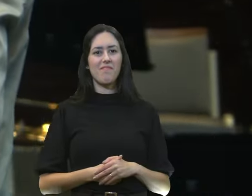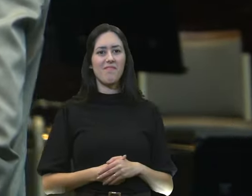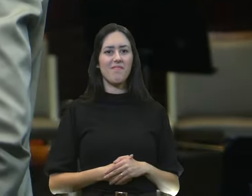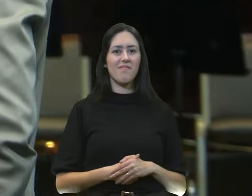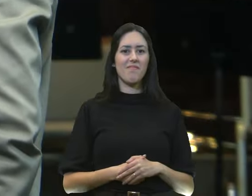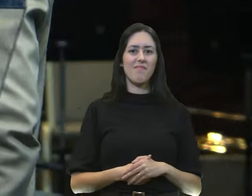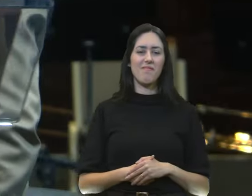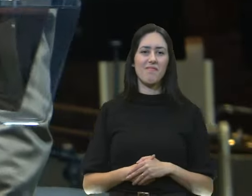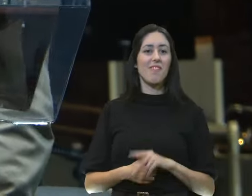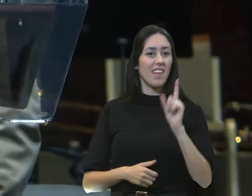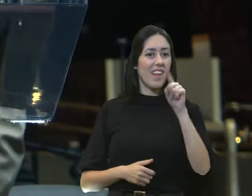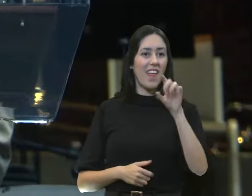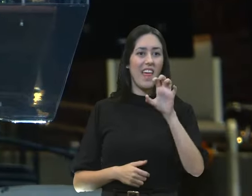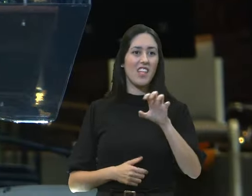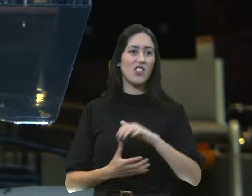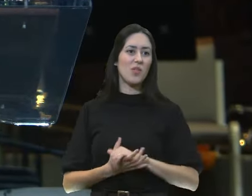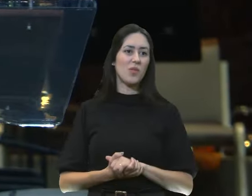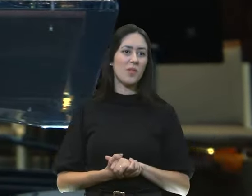É isso.